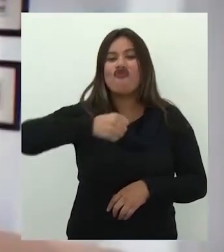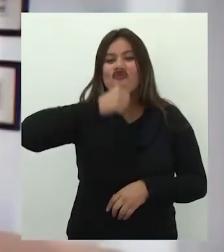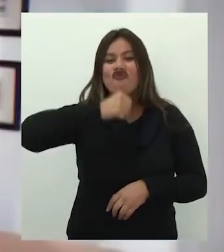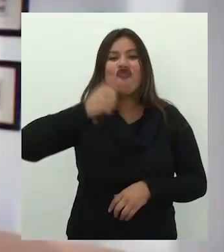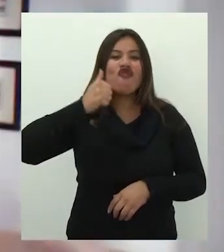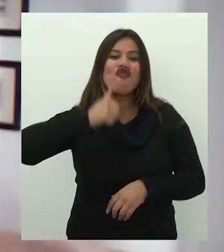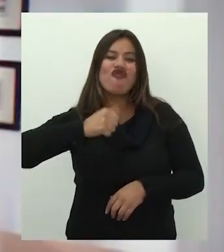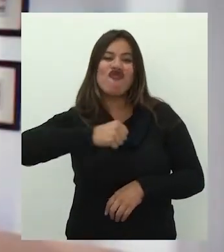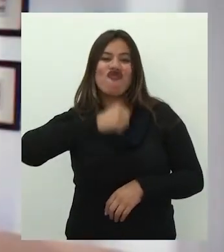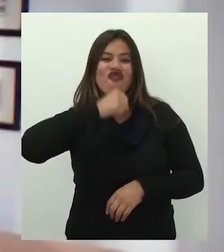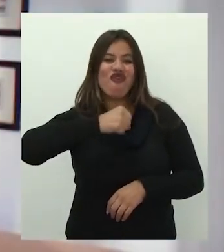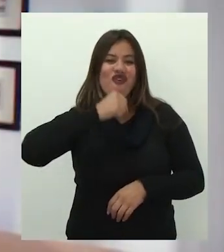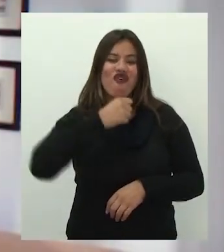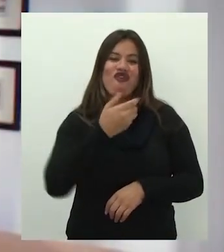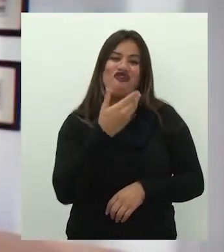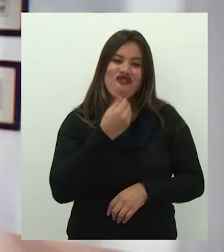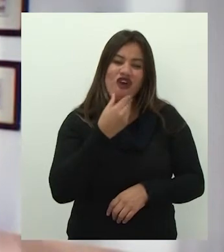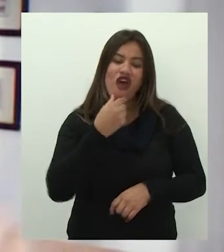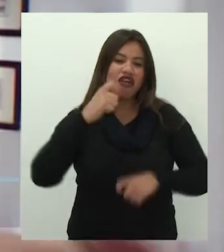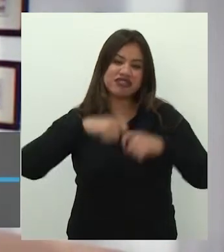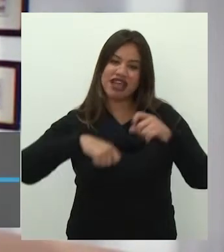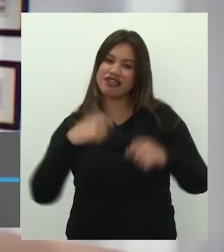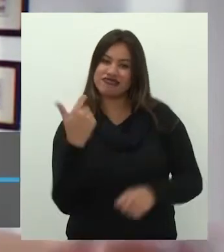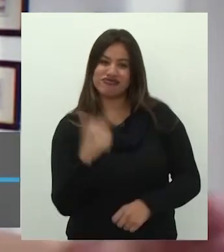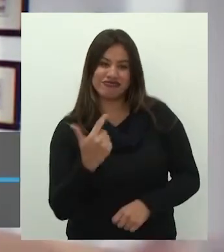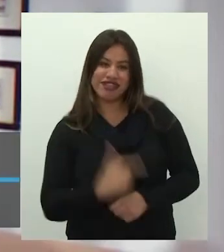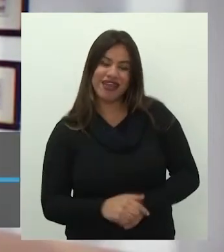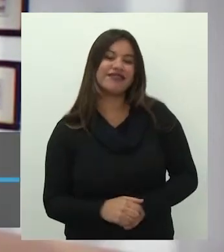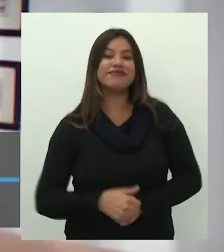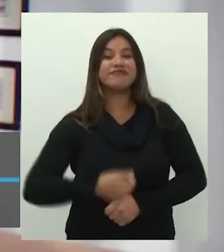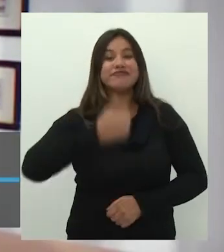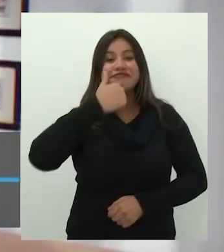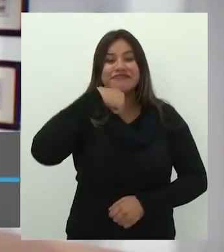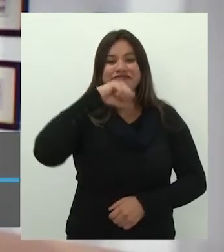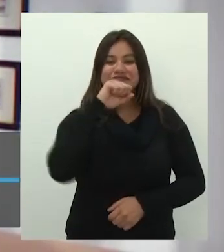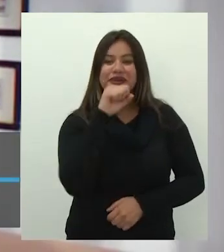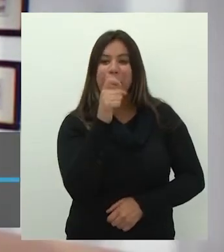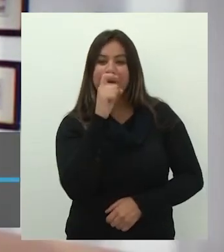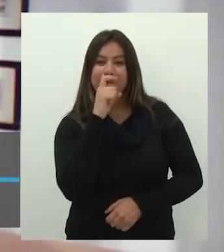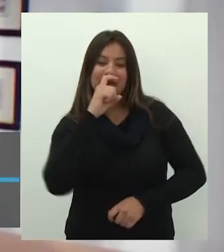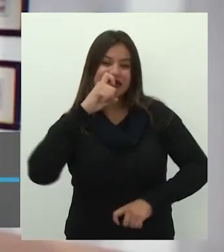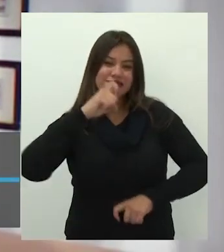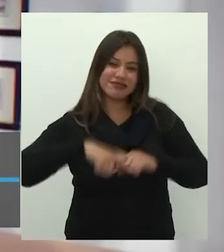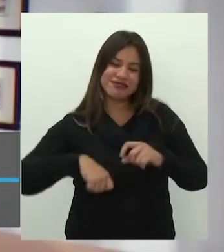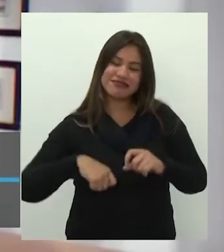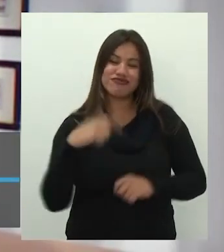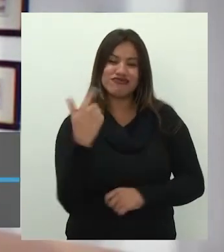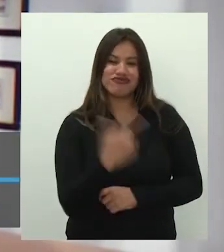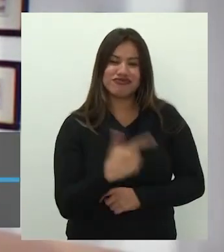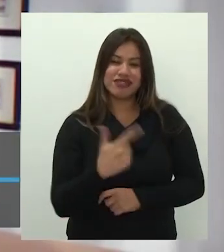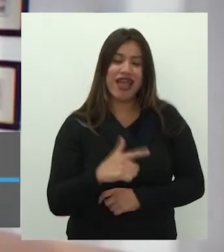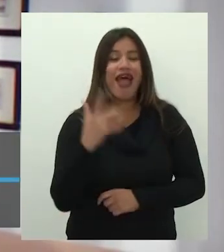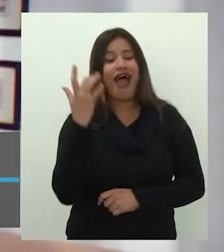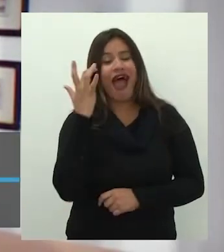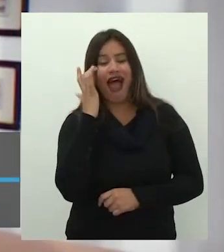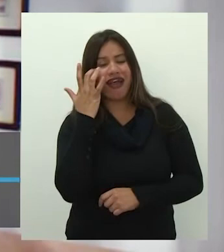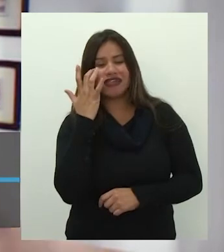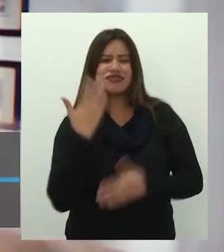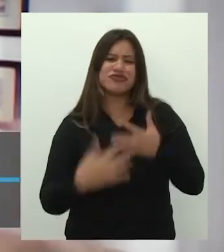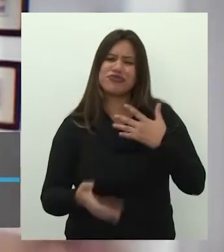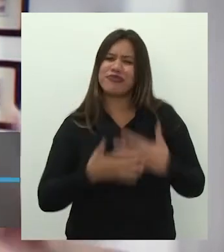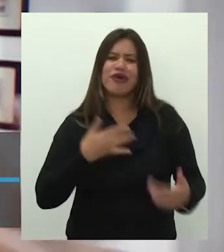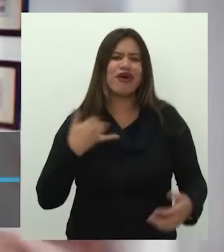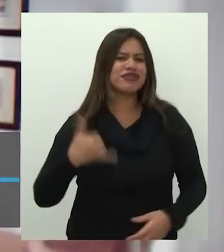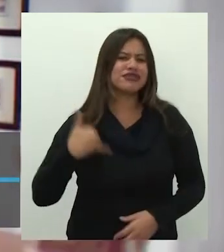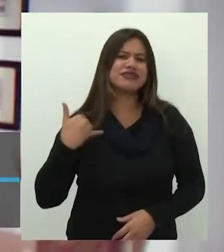sexo, o pai e a mãe não fazem sexo, né? De qualquer idade que a